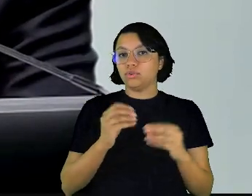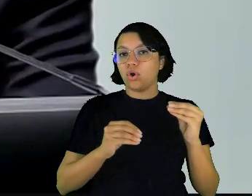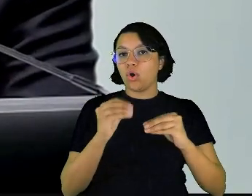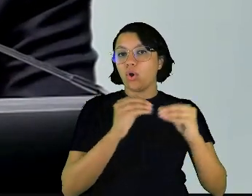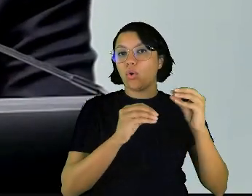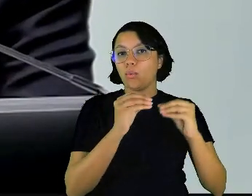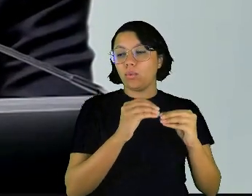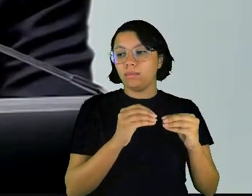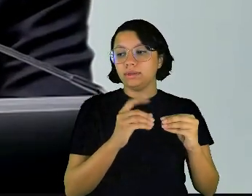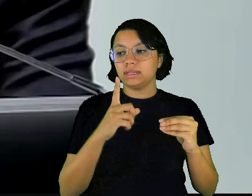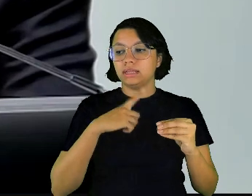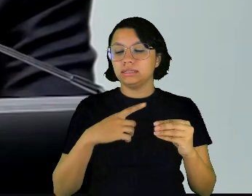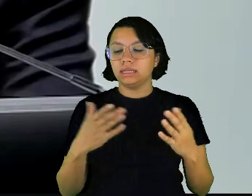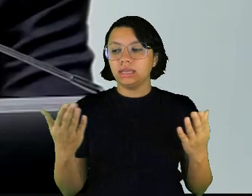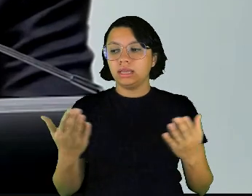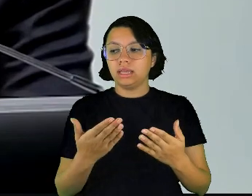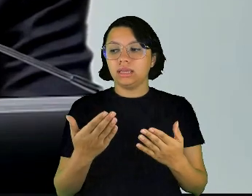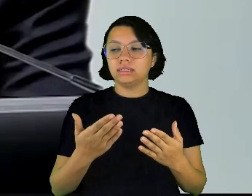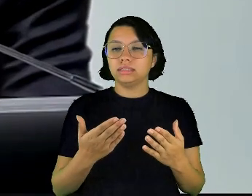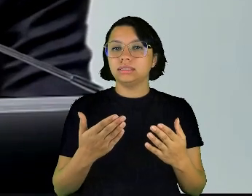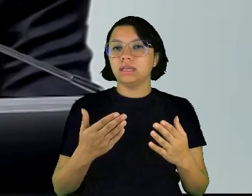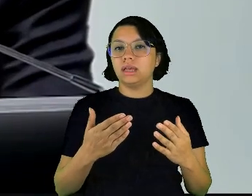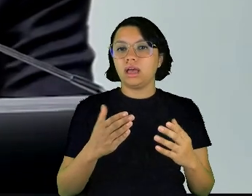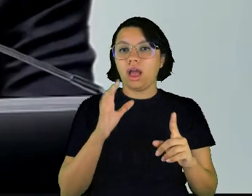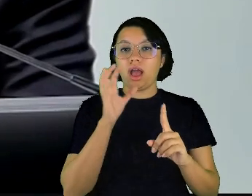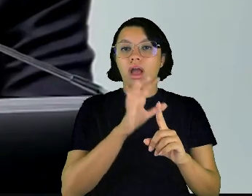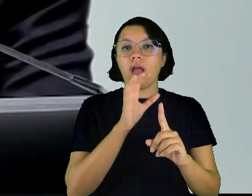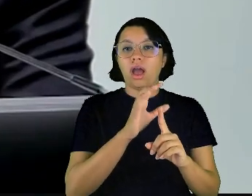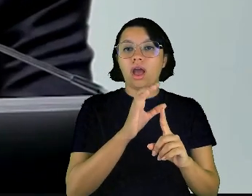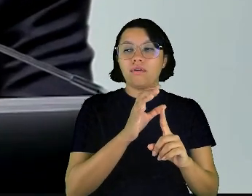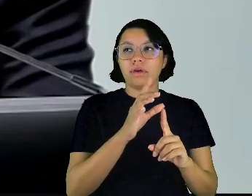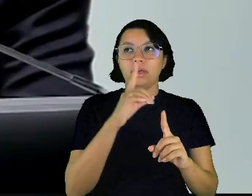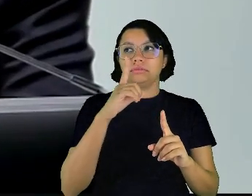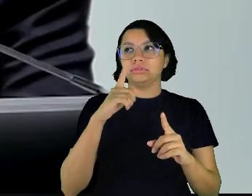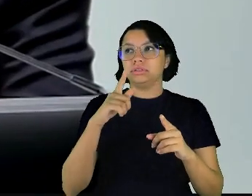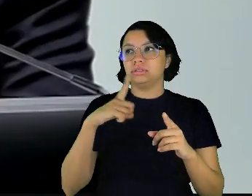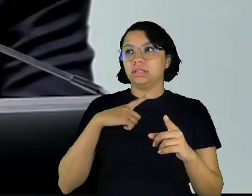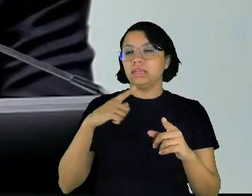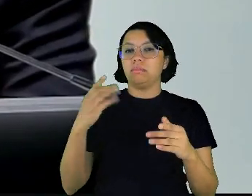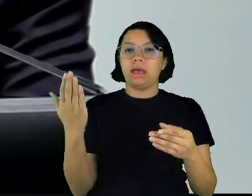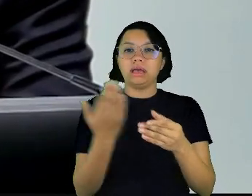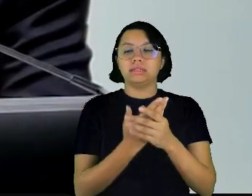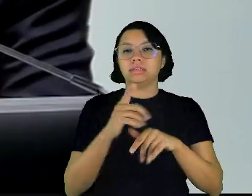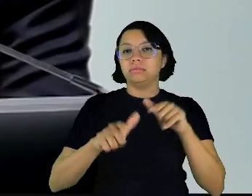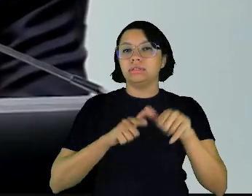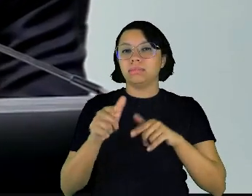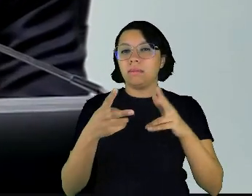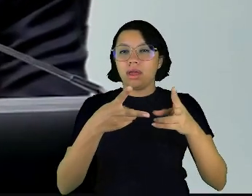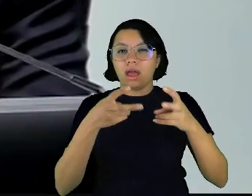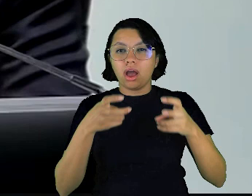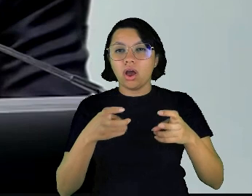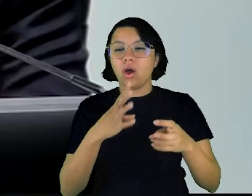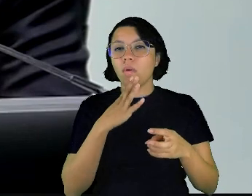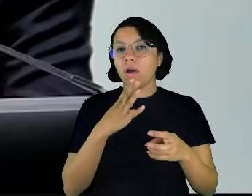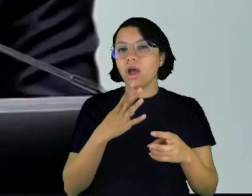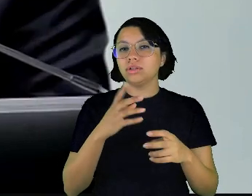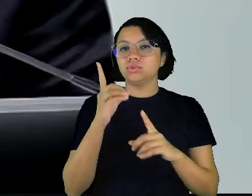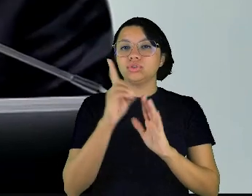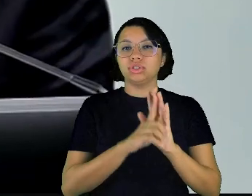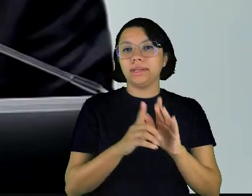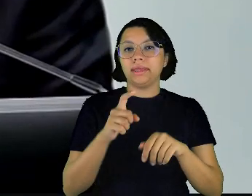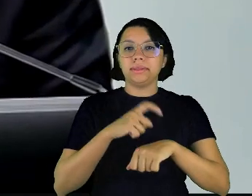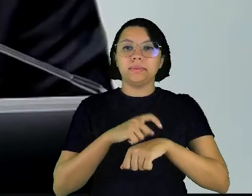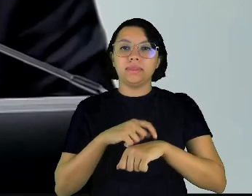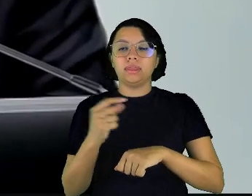ter esse reflexo de uma eventual ação trabalhista com reconhecimento lá de direito, de tempo, de valores, que isso